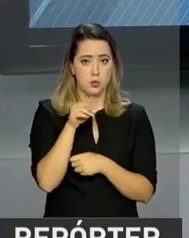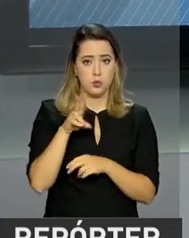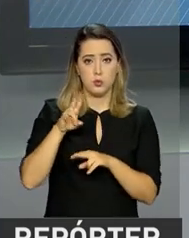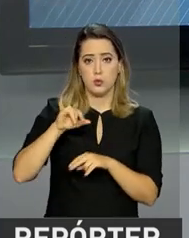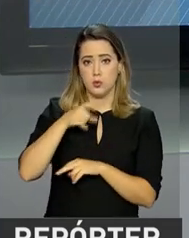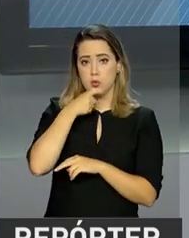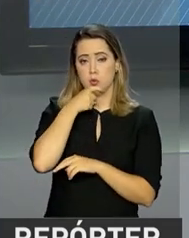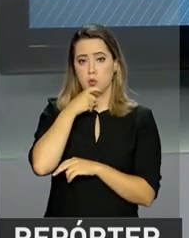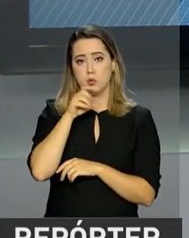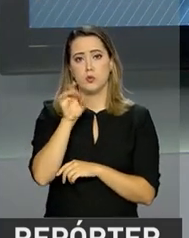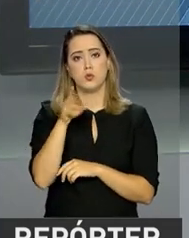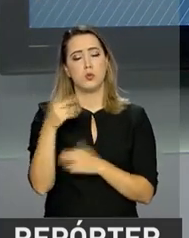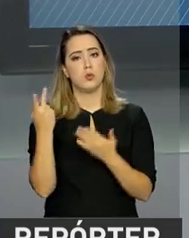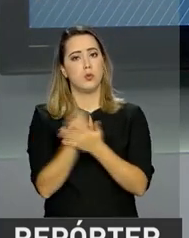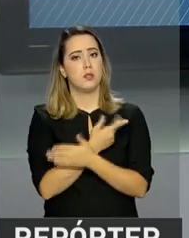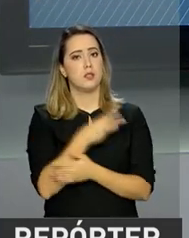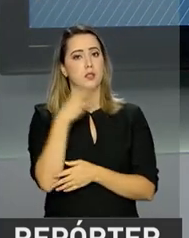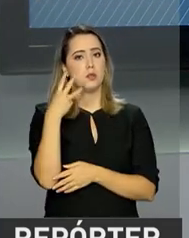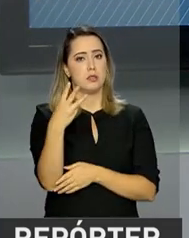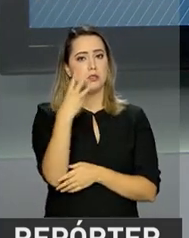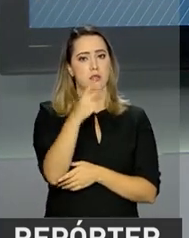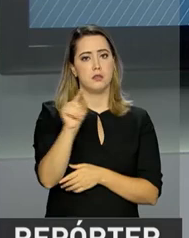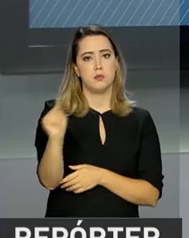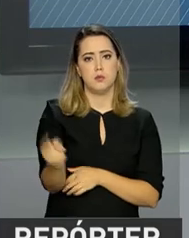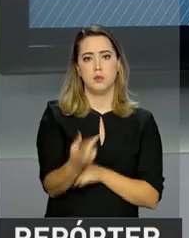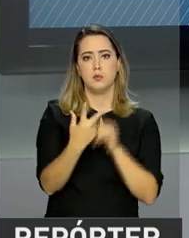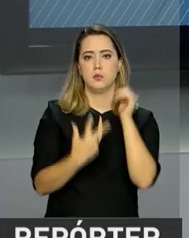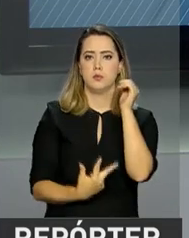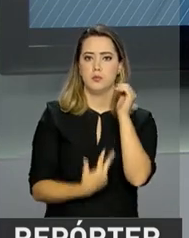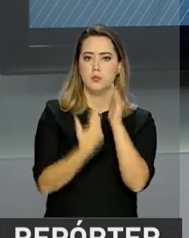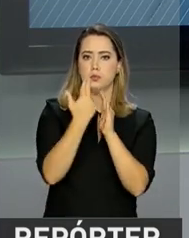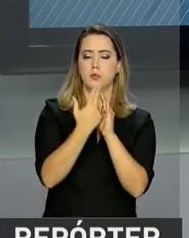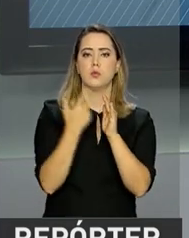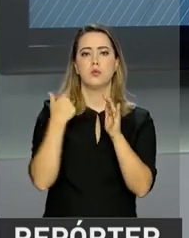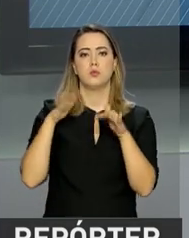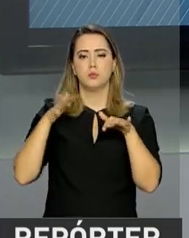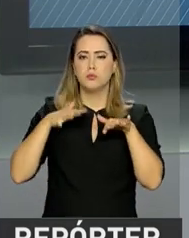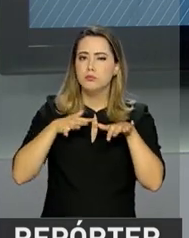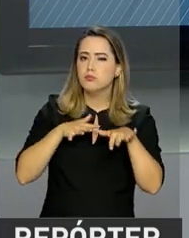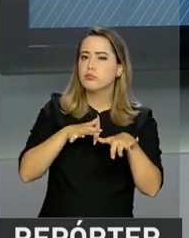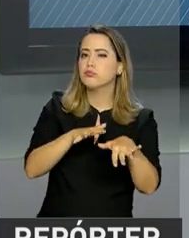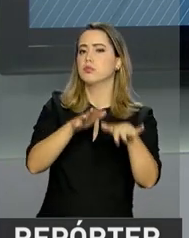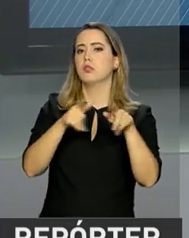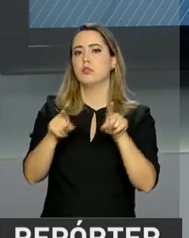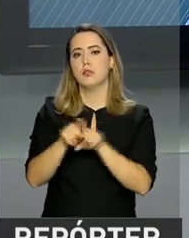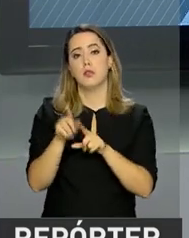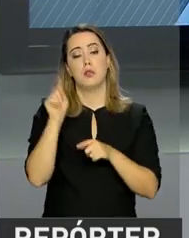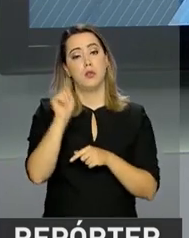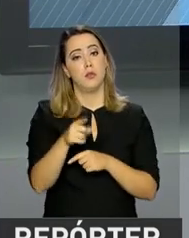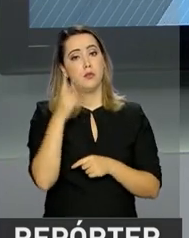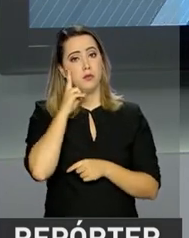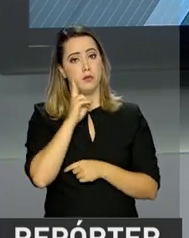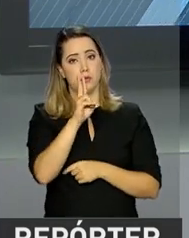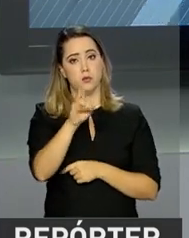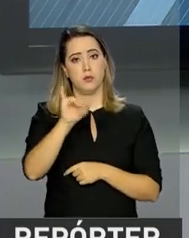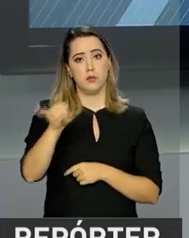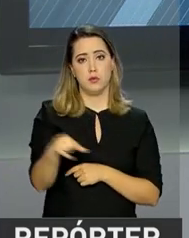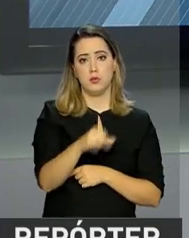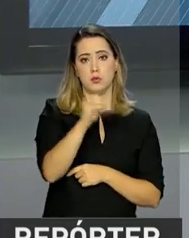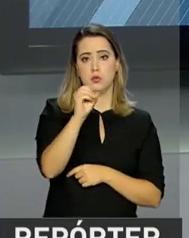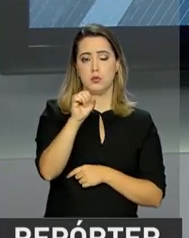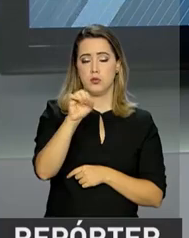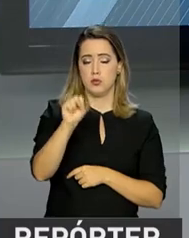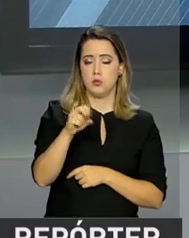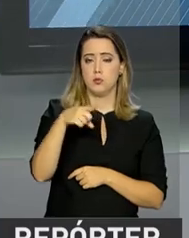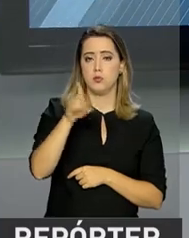julho e agosto, foram realizados mais de 33 mil procedimentos, como parte de um mutirão. É o que você confere na reportagem